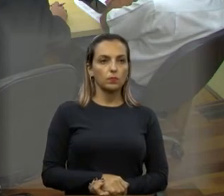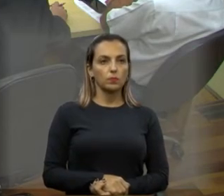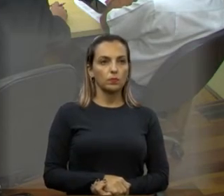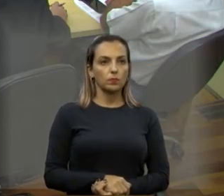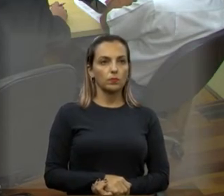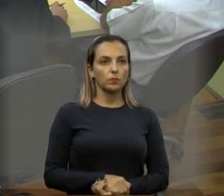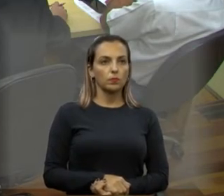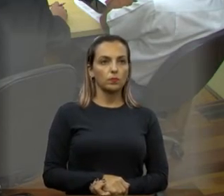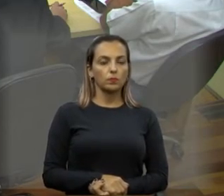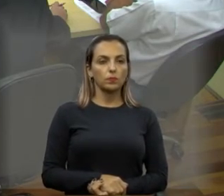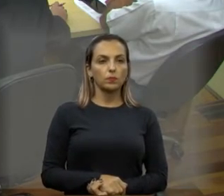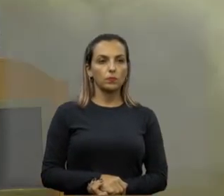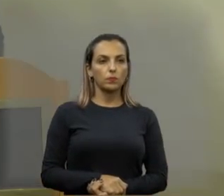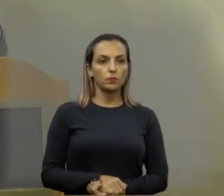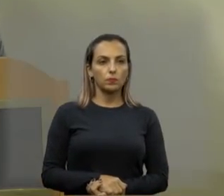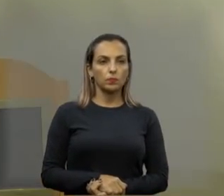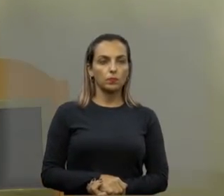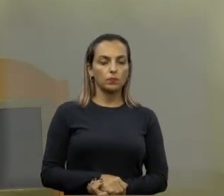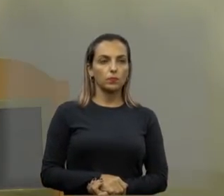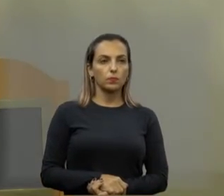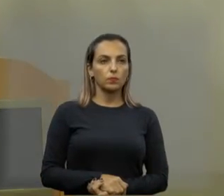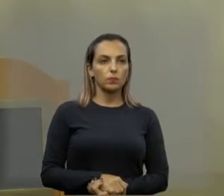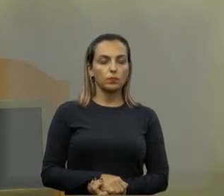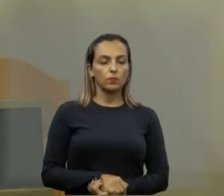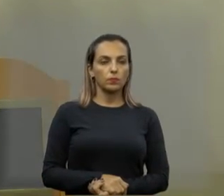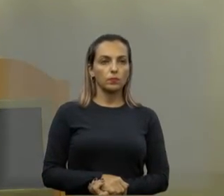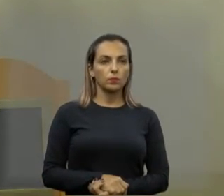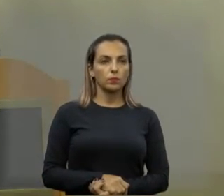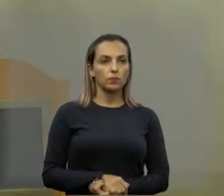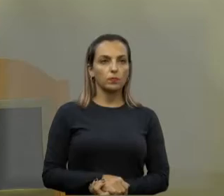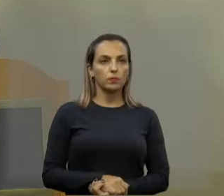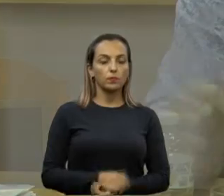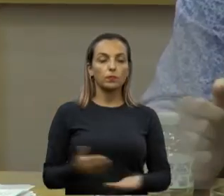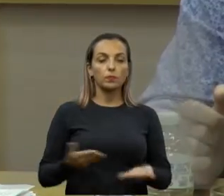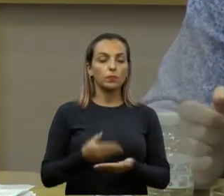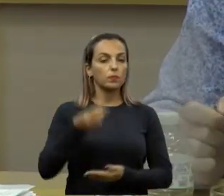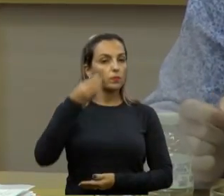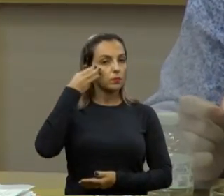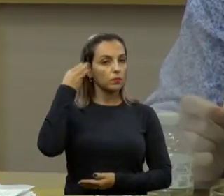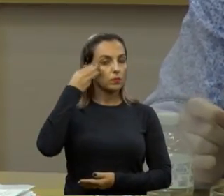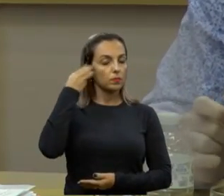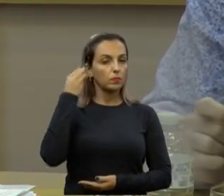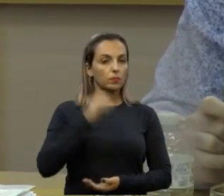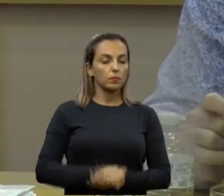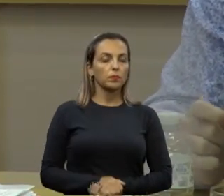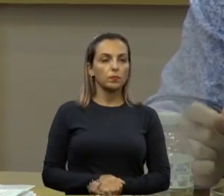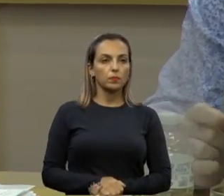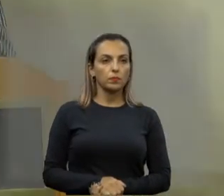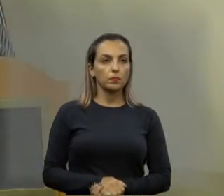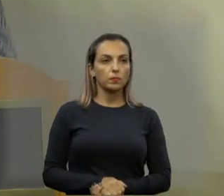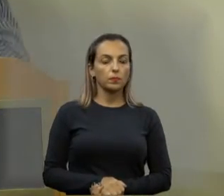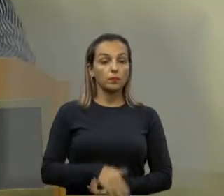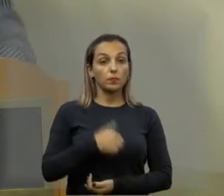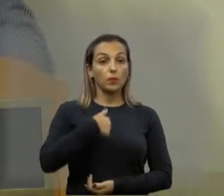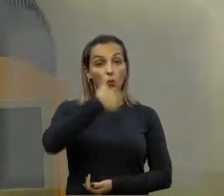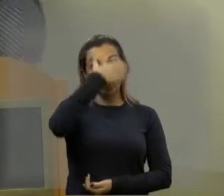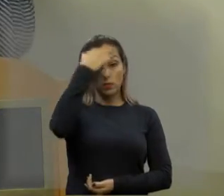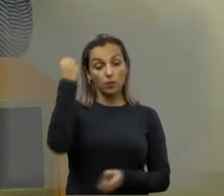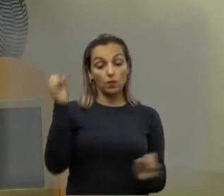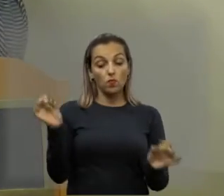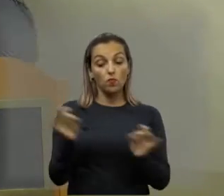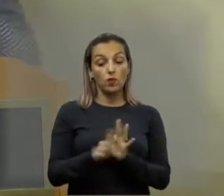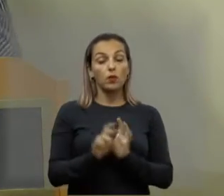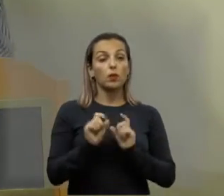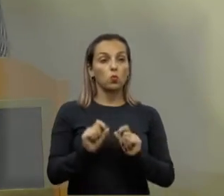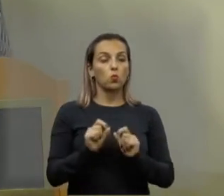e vamos vamos ouvir o vereador Guilherme Bianchi 23 23 segundos é que eu esqueci de finalizar